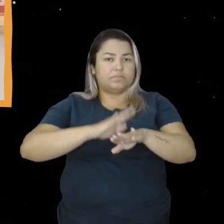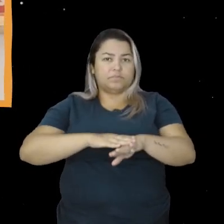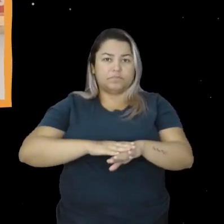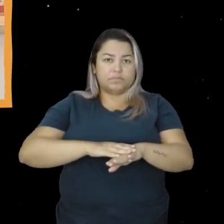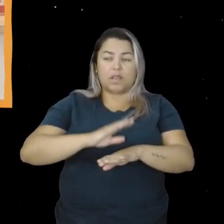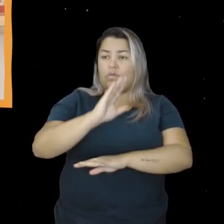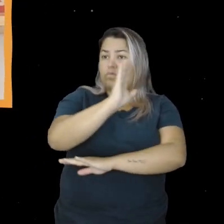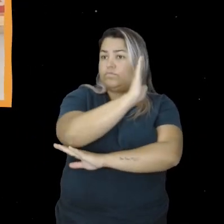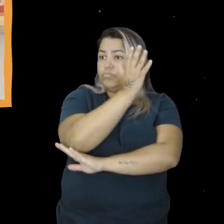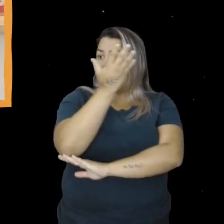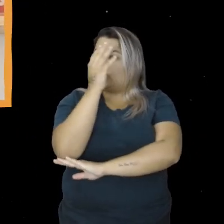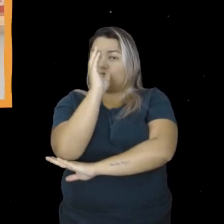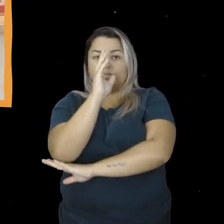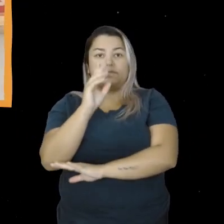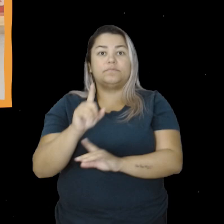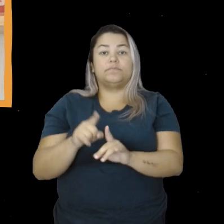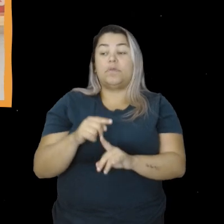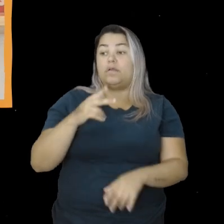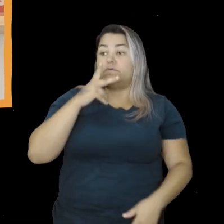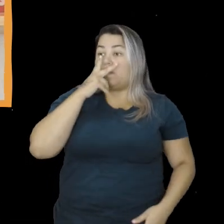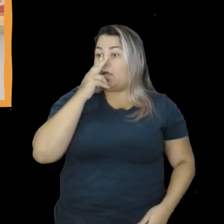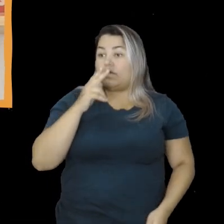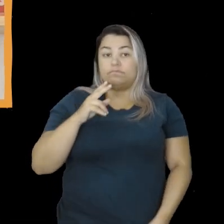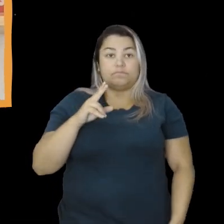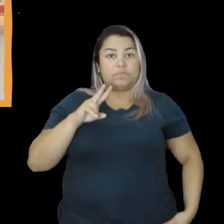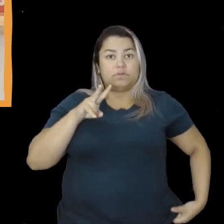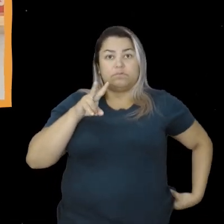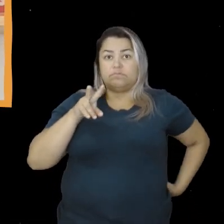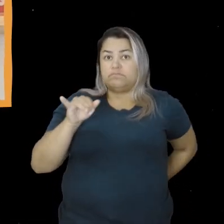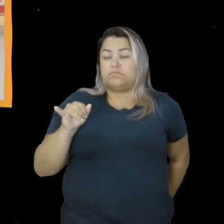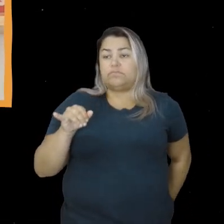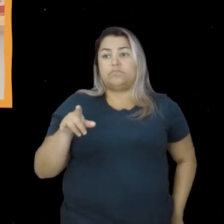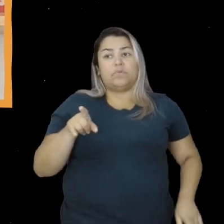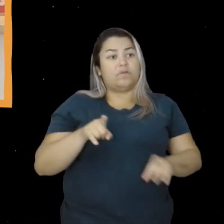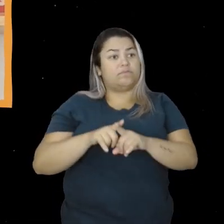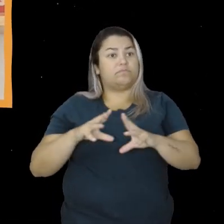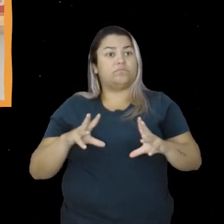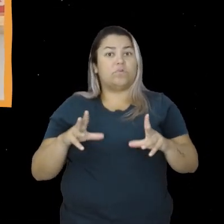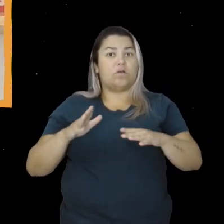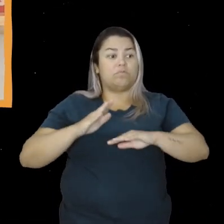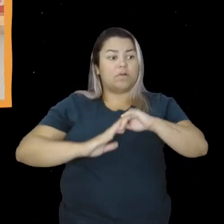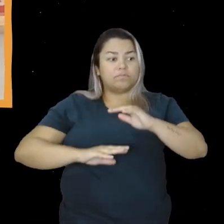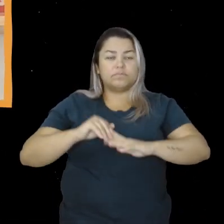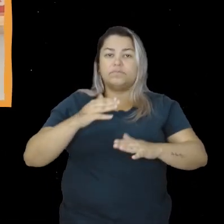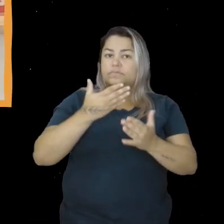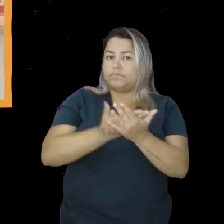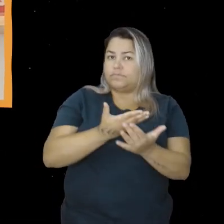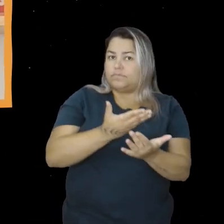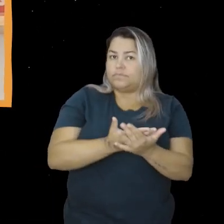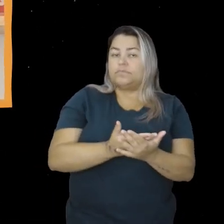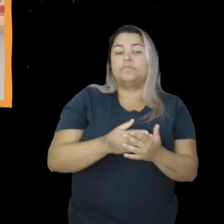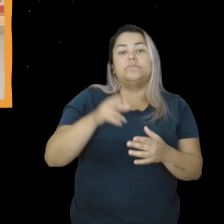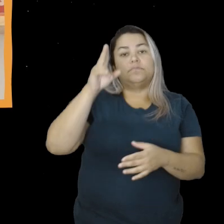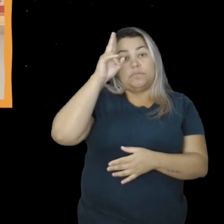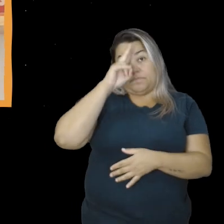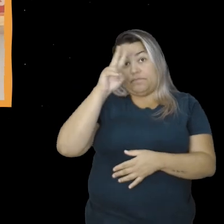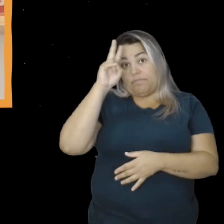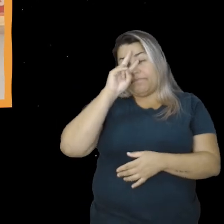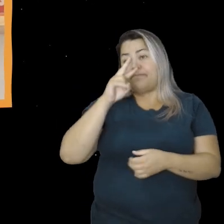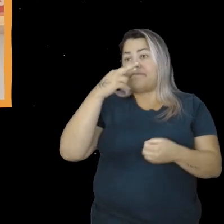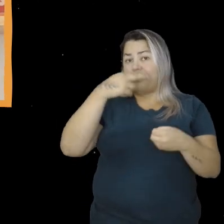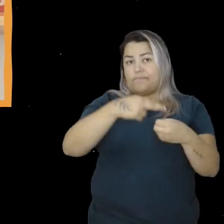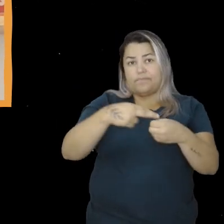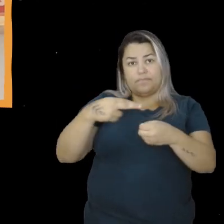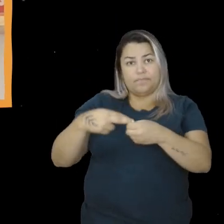eles, antes eles achavam que isso não ia afetar eles de nenhuma forma. E aí, se a gente for estudar a história da nossa região, a história da